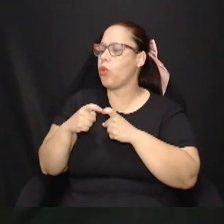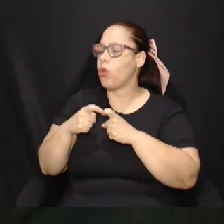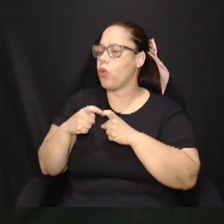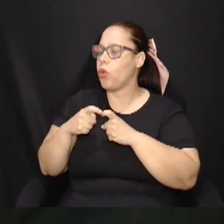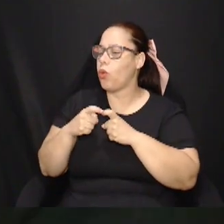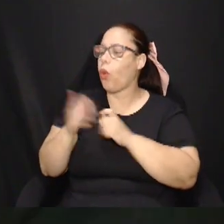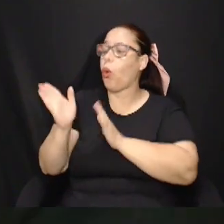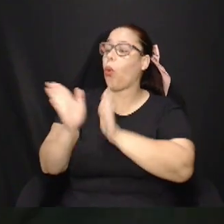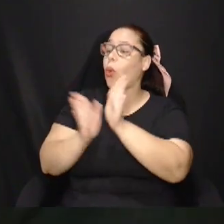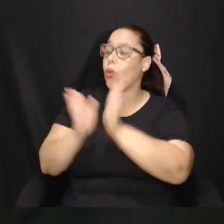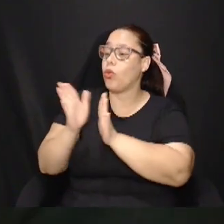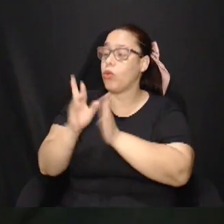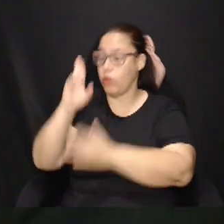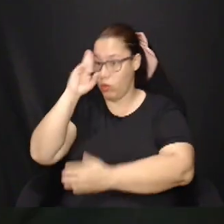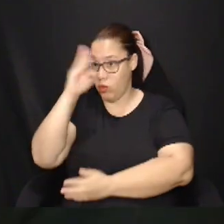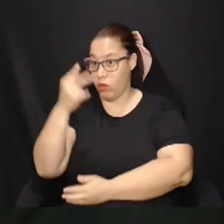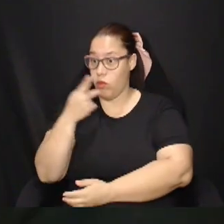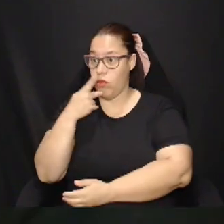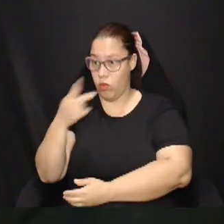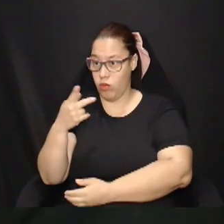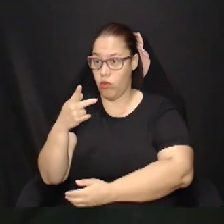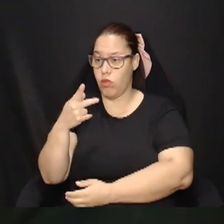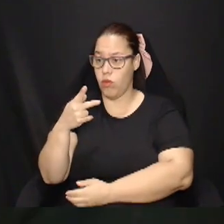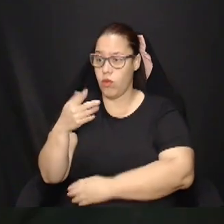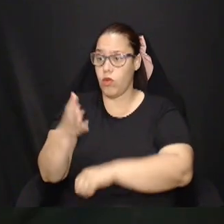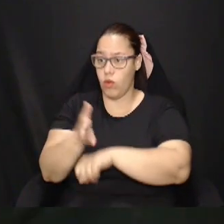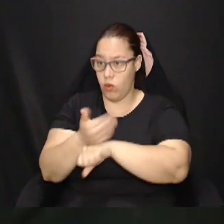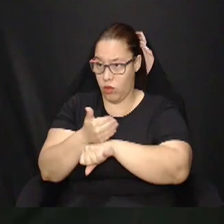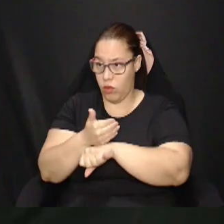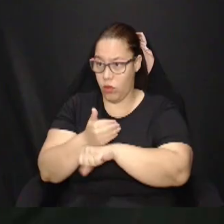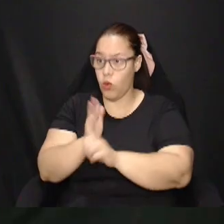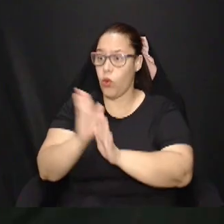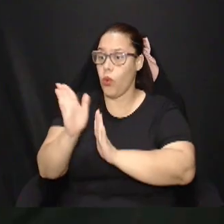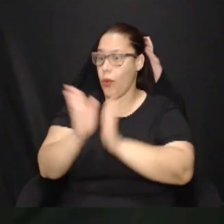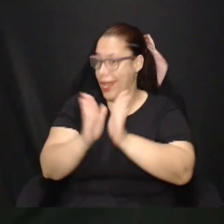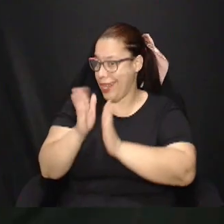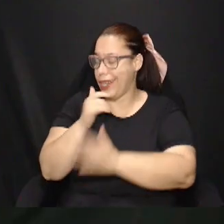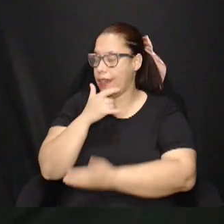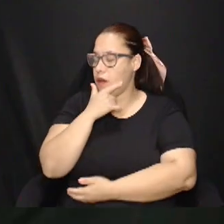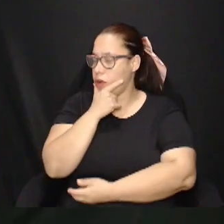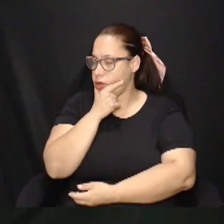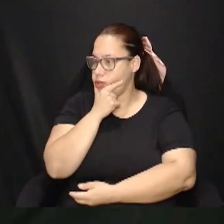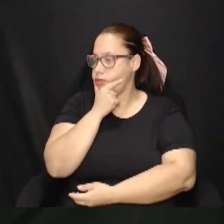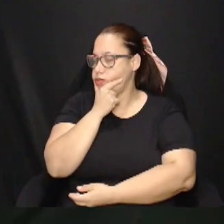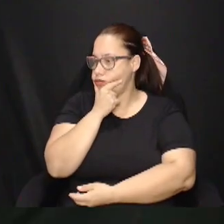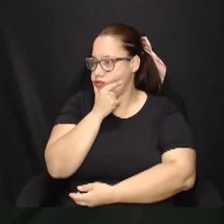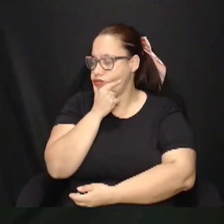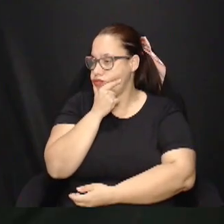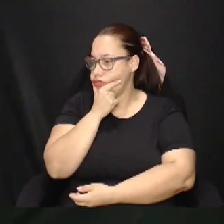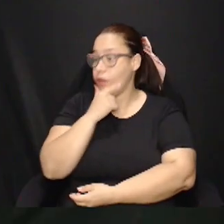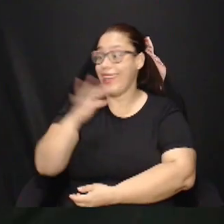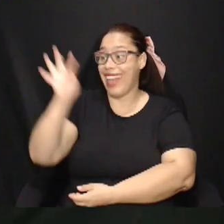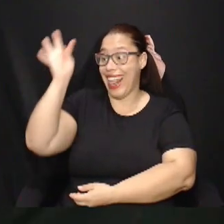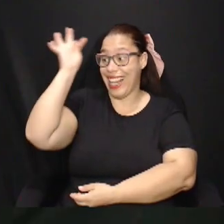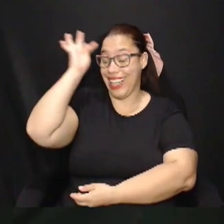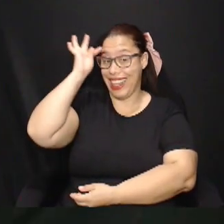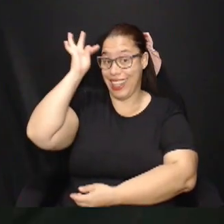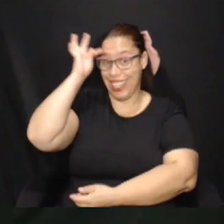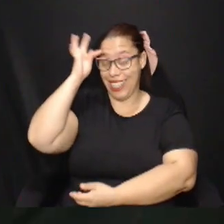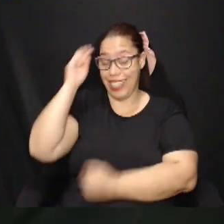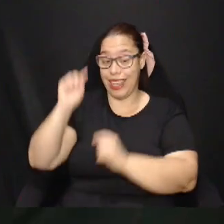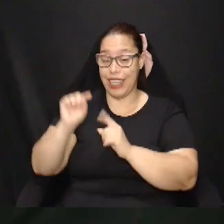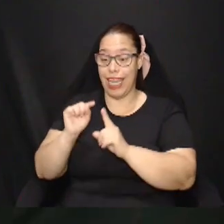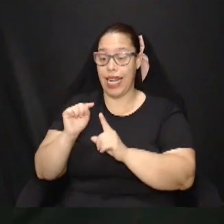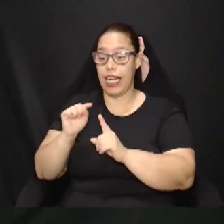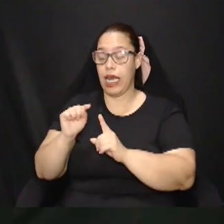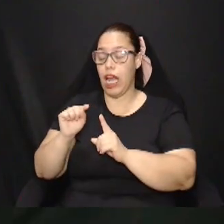senhor pontuou na sua fala anterior, o acesso, né, à questão das técnicas de fertilização. O senhor